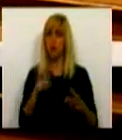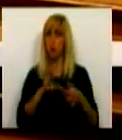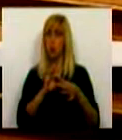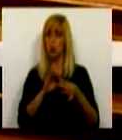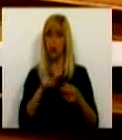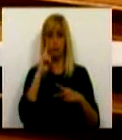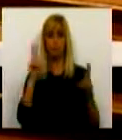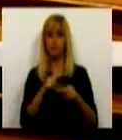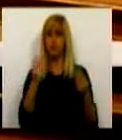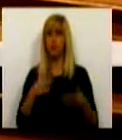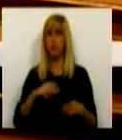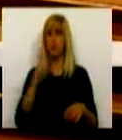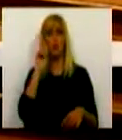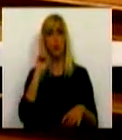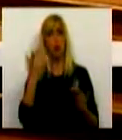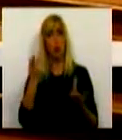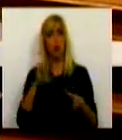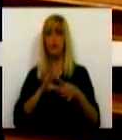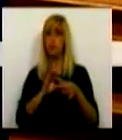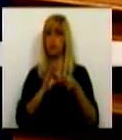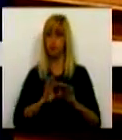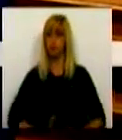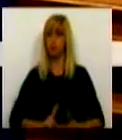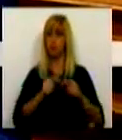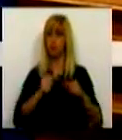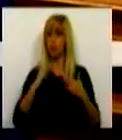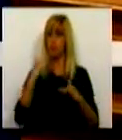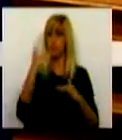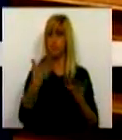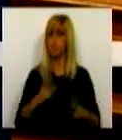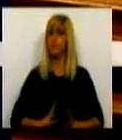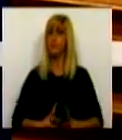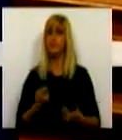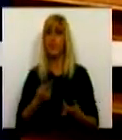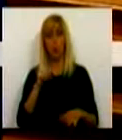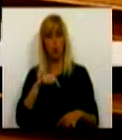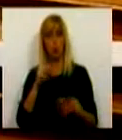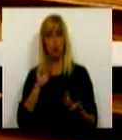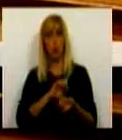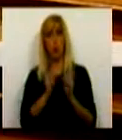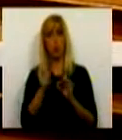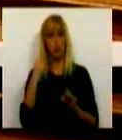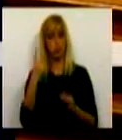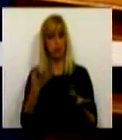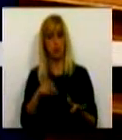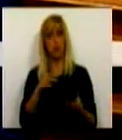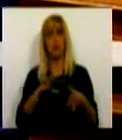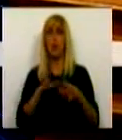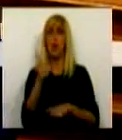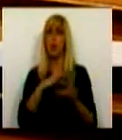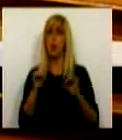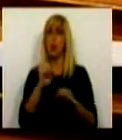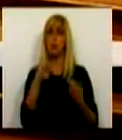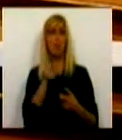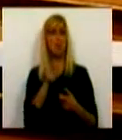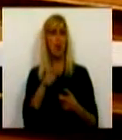valores fundacionais da coesão, da prosperidade e do desenvolvimento, porque ao contrário do que já aqui ouvimos esta tarde, esse é o verdadeiro europeísmo, não é uma palavra vã